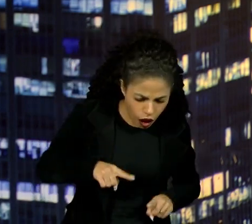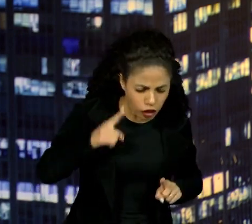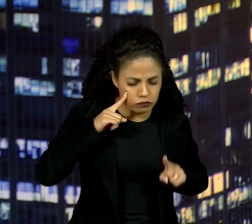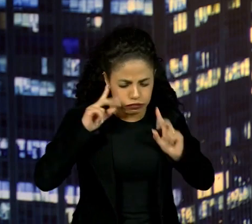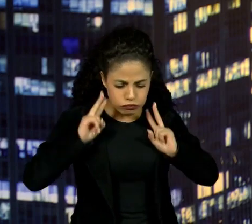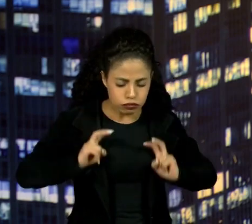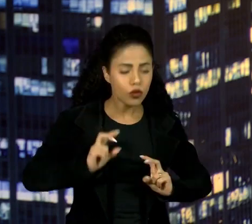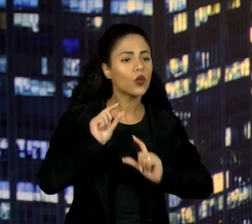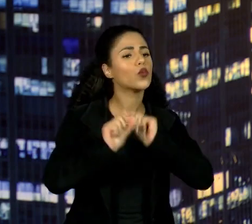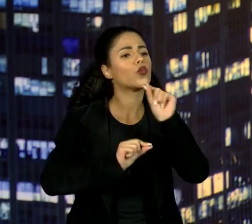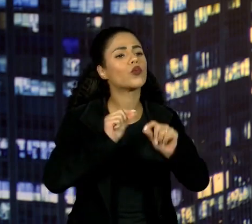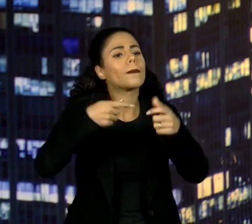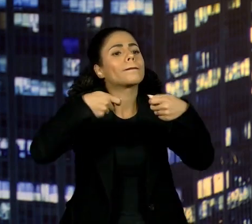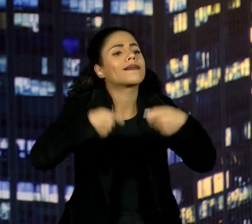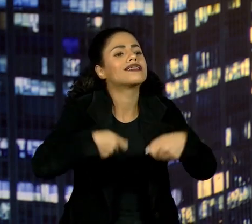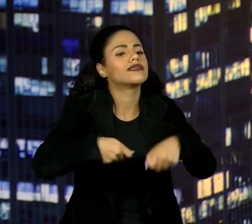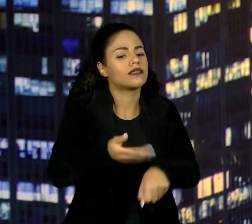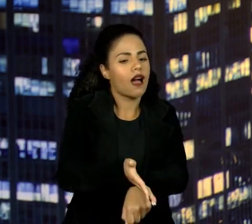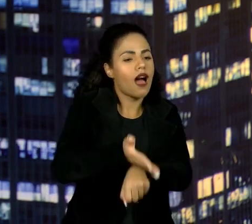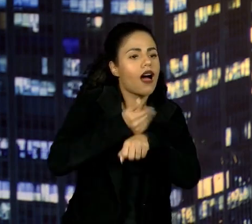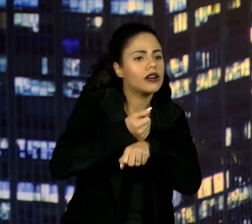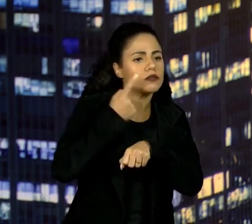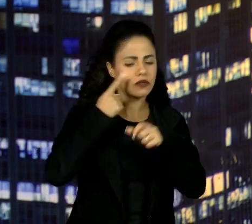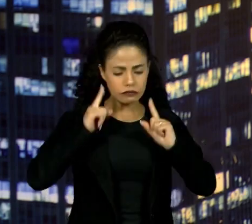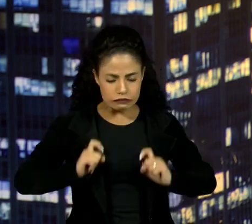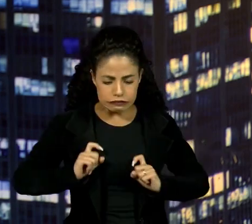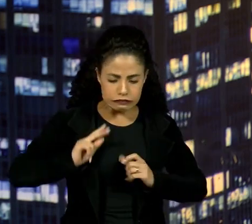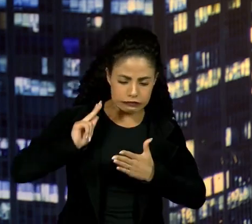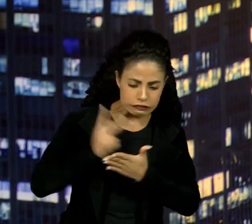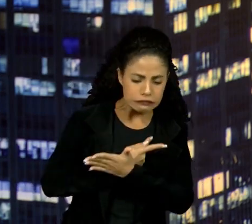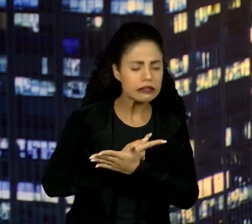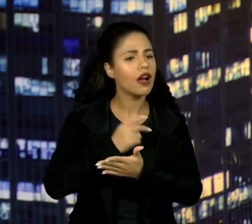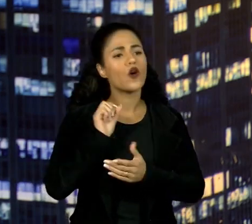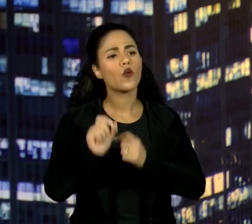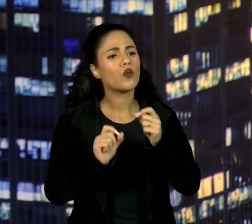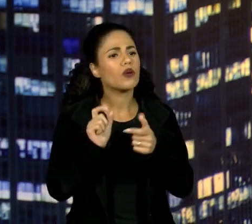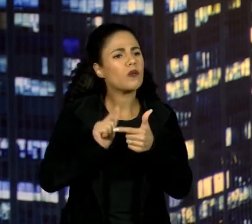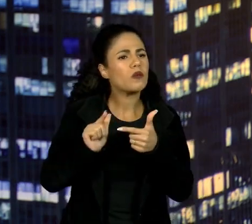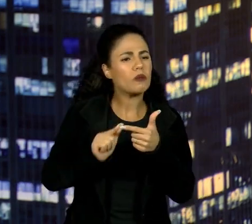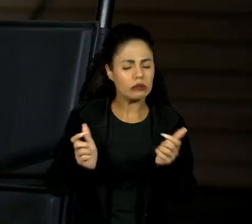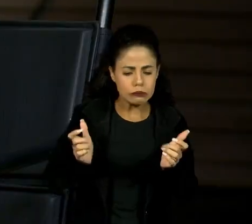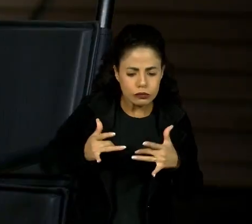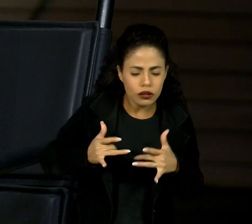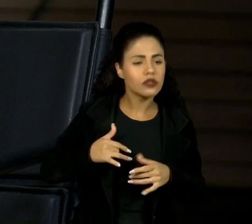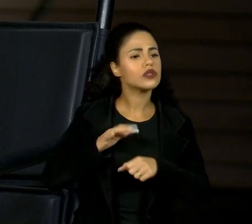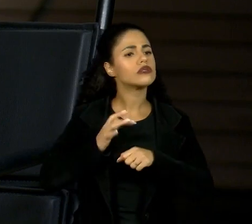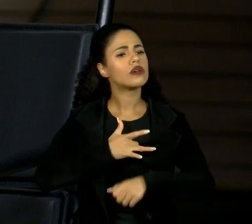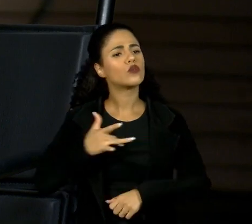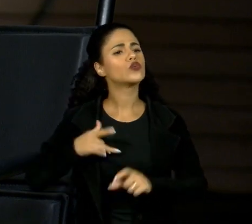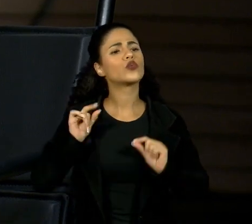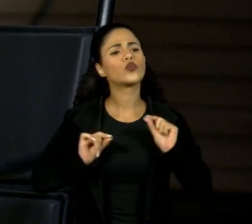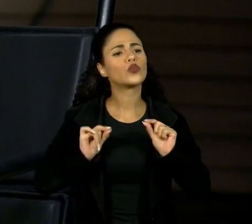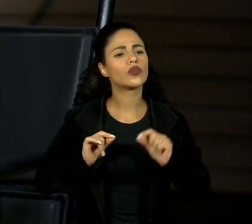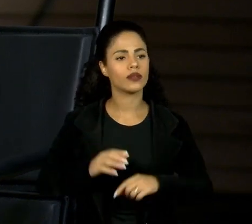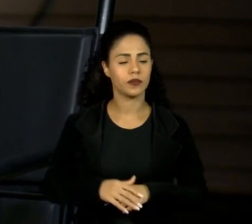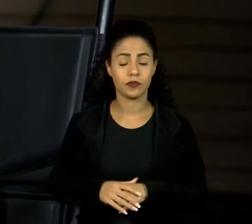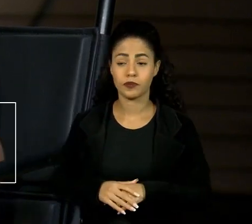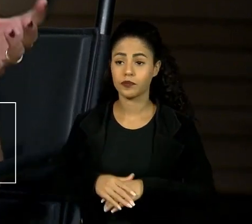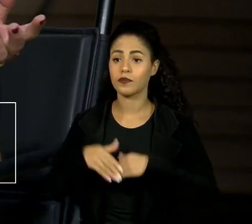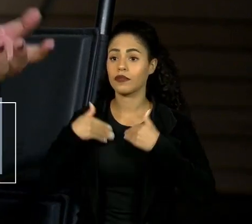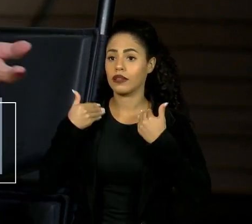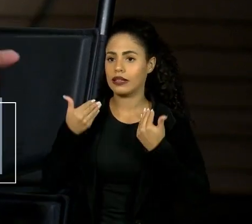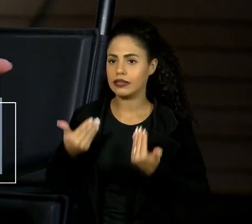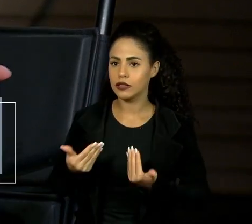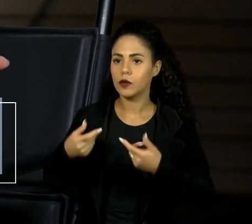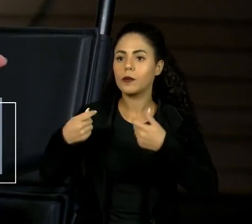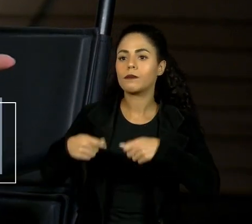para determinar se alguma coisa está errado, se eles realmente têm um problema de infertilidade? A ideia é tentar remeter ao que seria